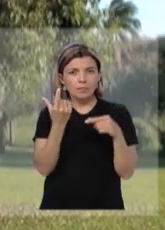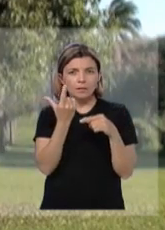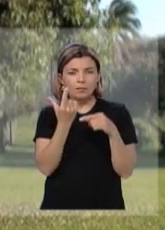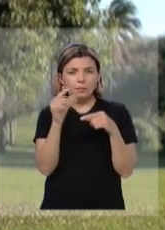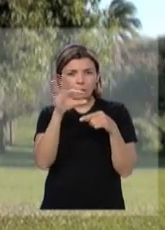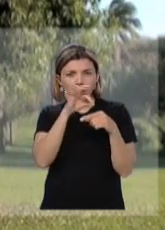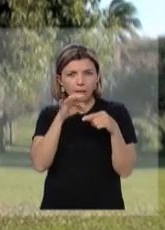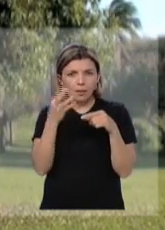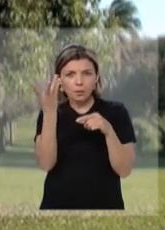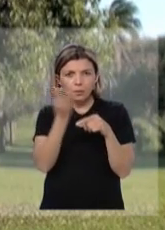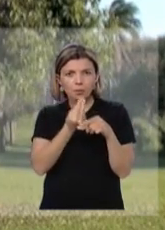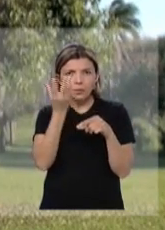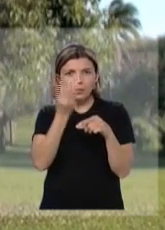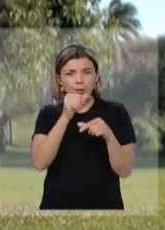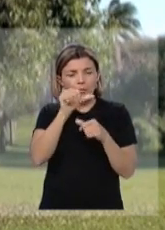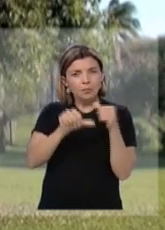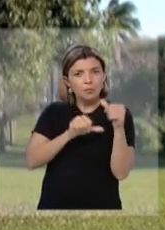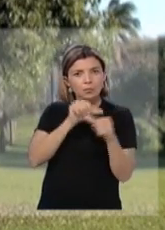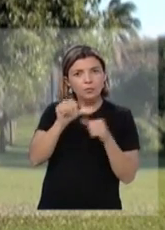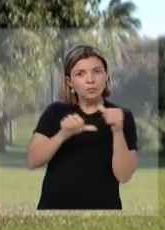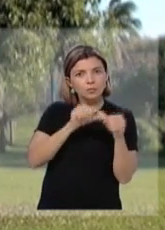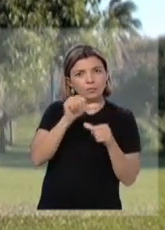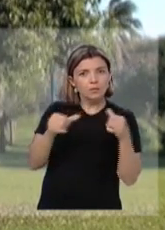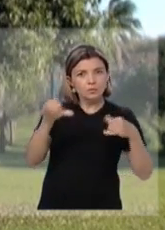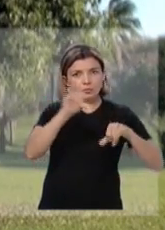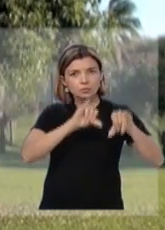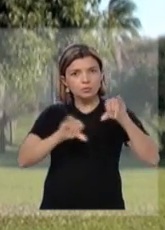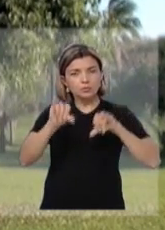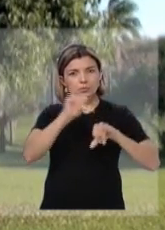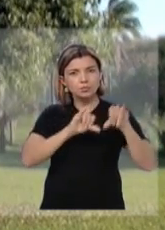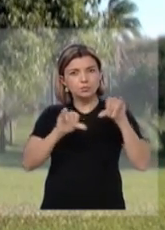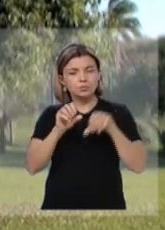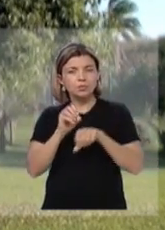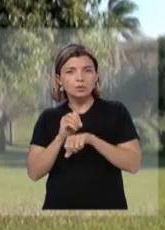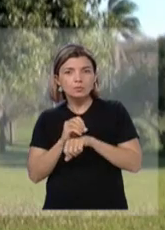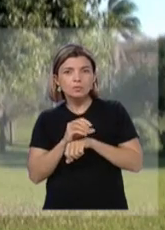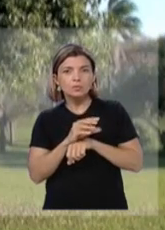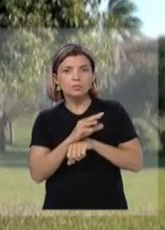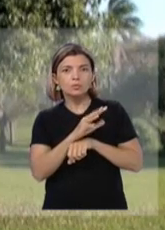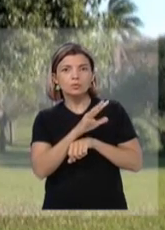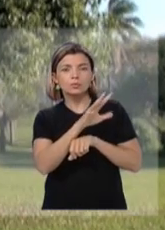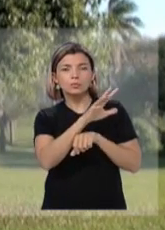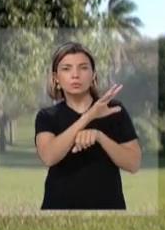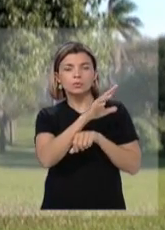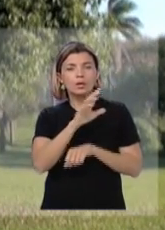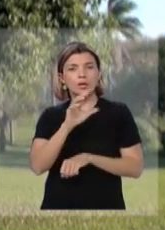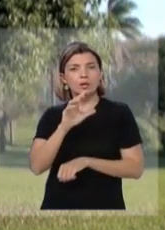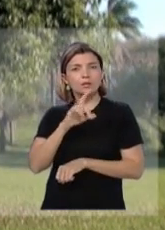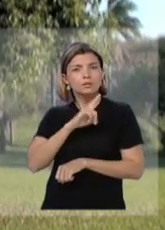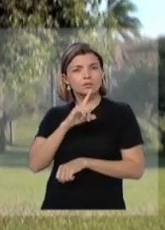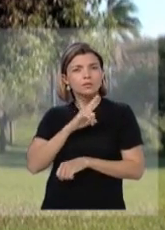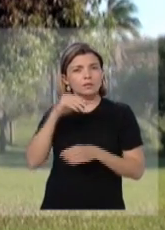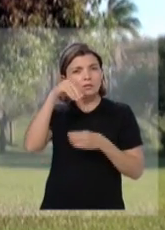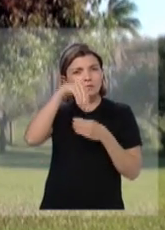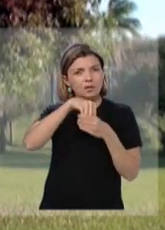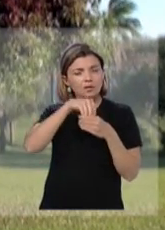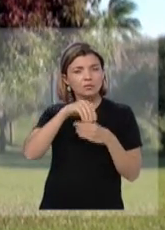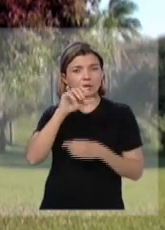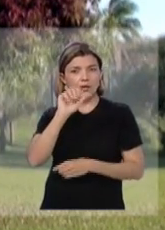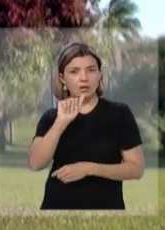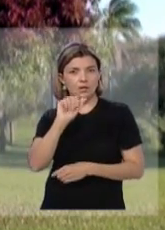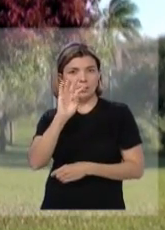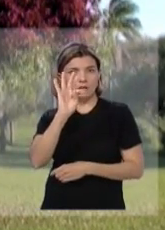que transforma a energia da luz em energia química. Boa parte dessa energia química está contida em